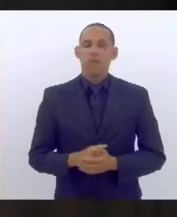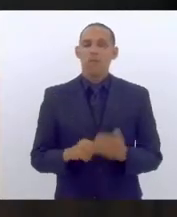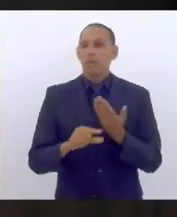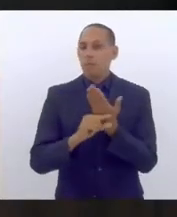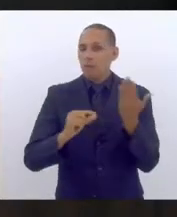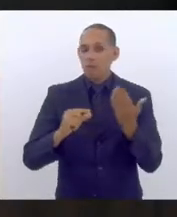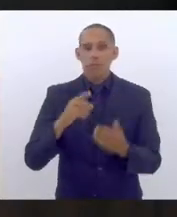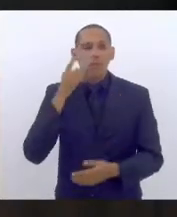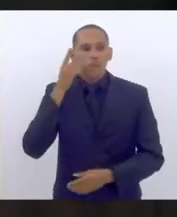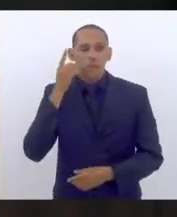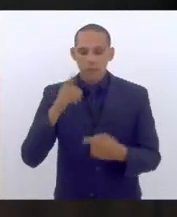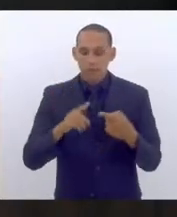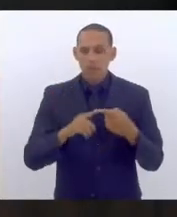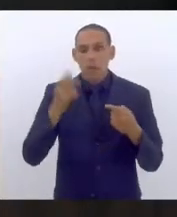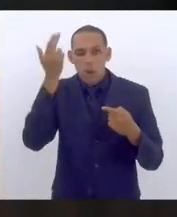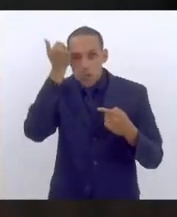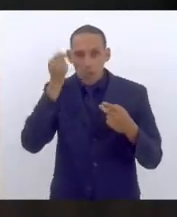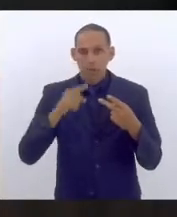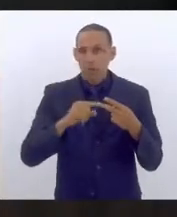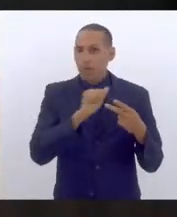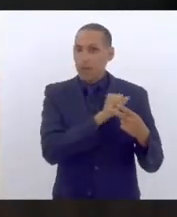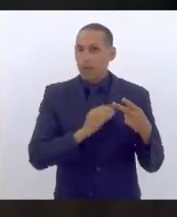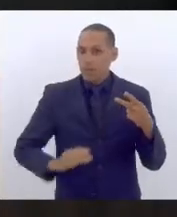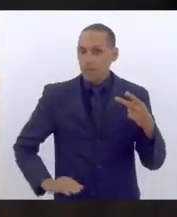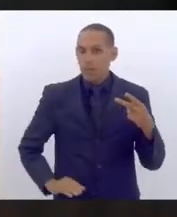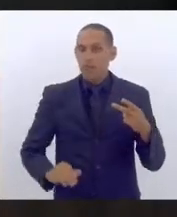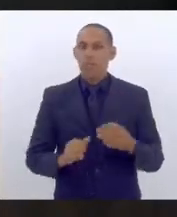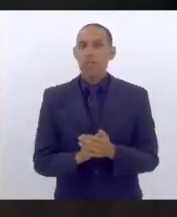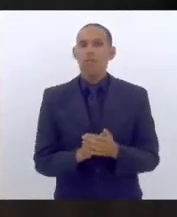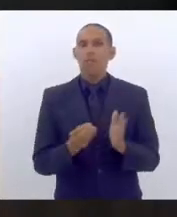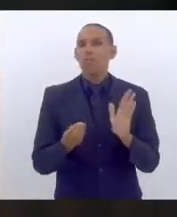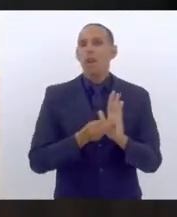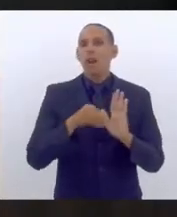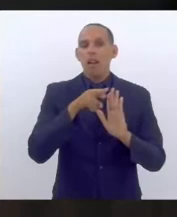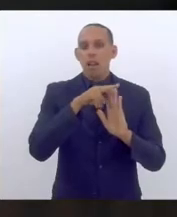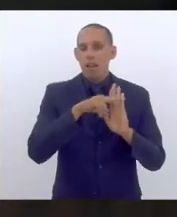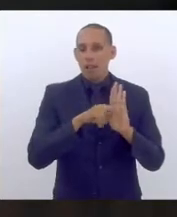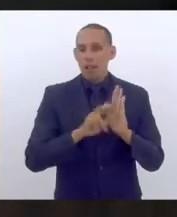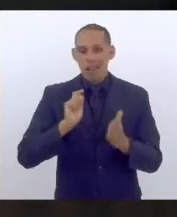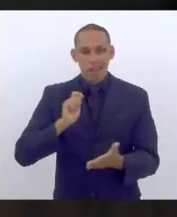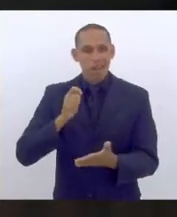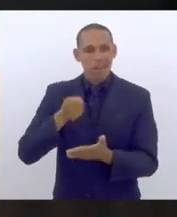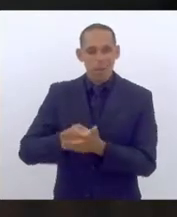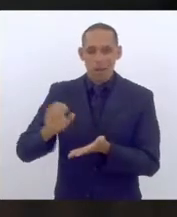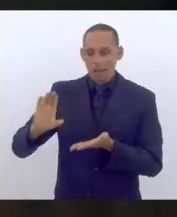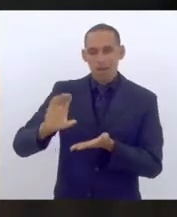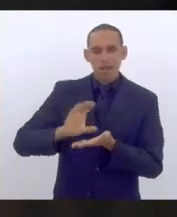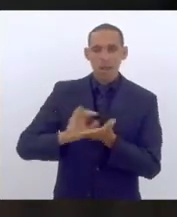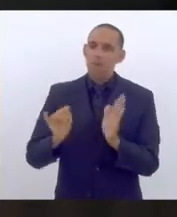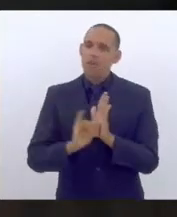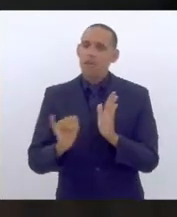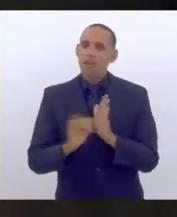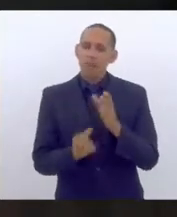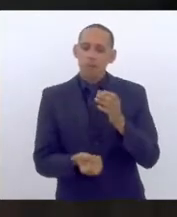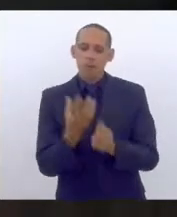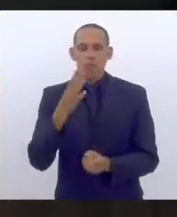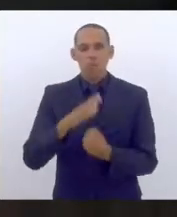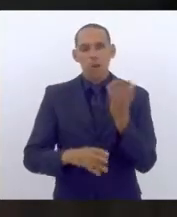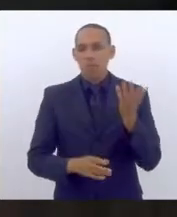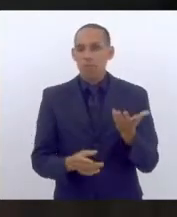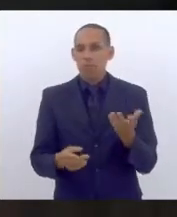dos deputados Eleomar Coelho André Siciliano que estipula regras para o pagamento recebimento de verbas editais de produções